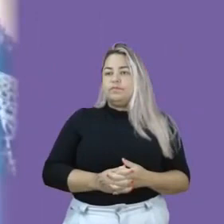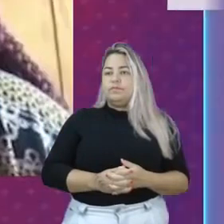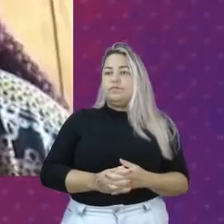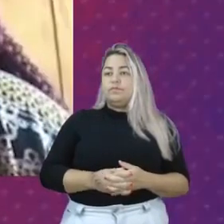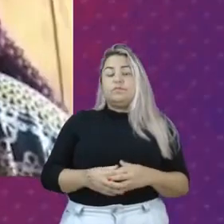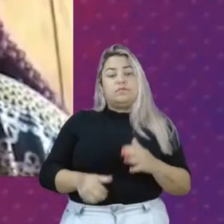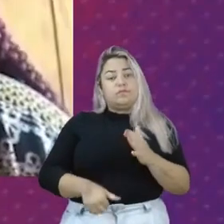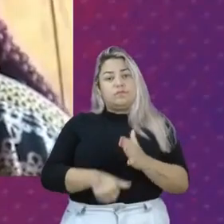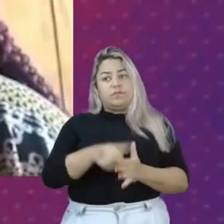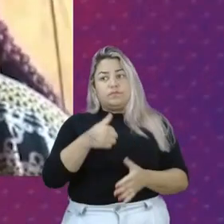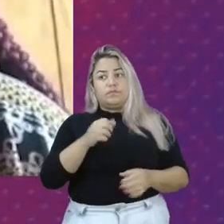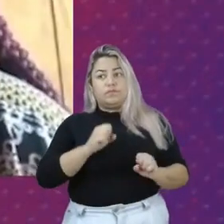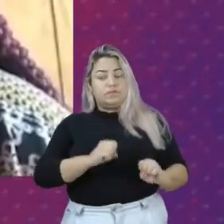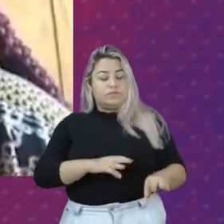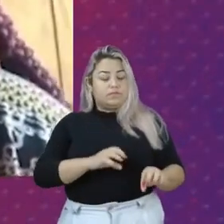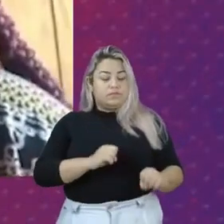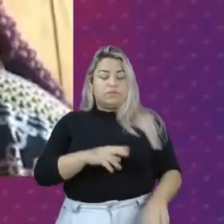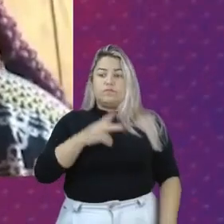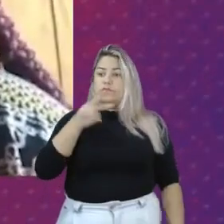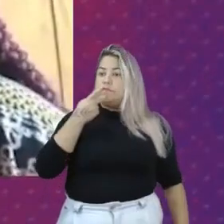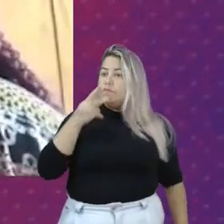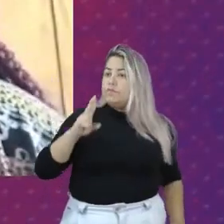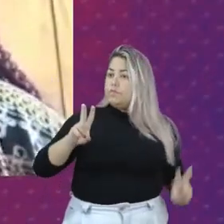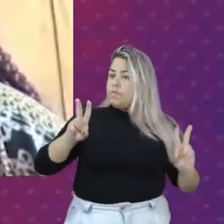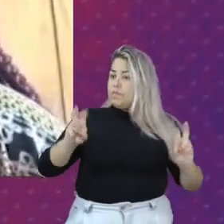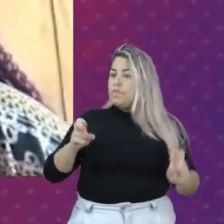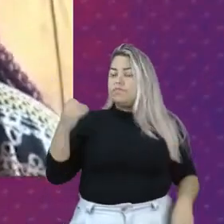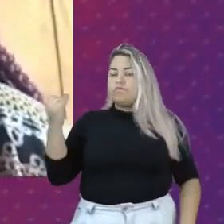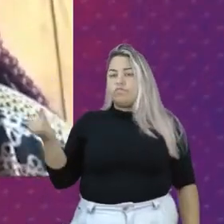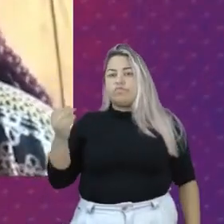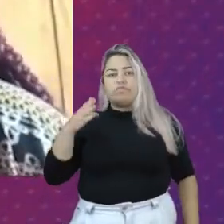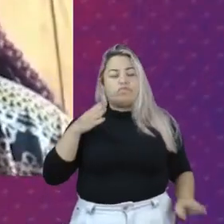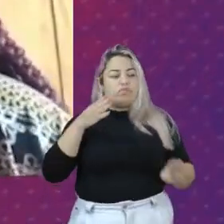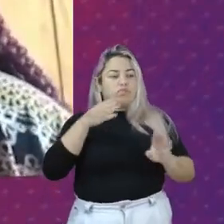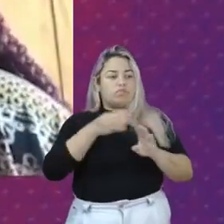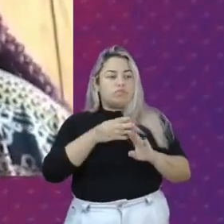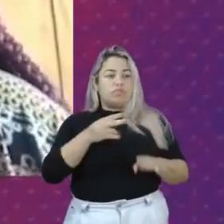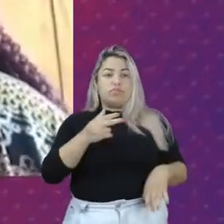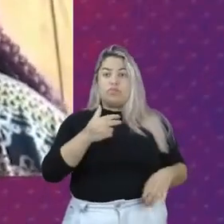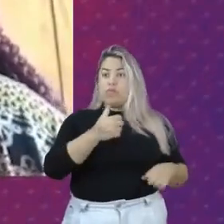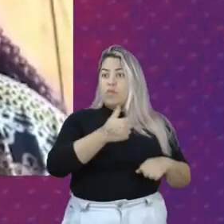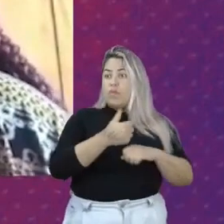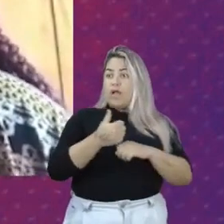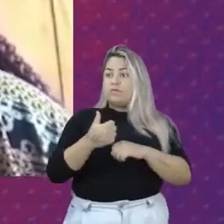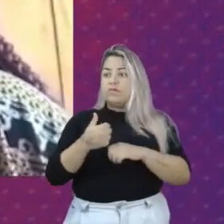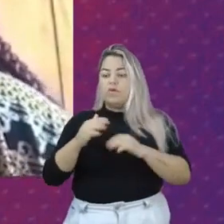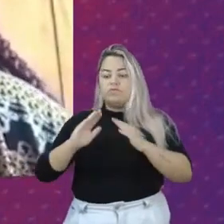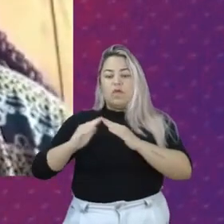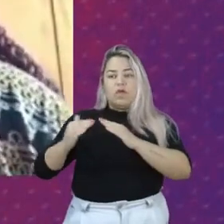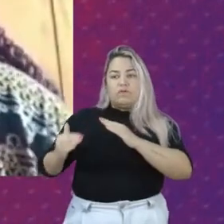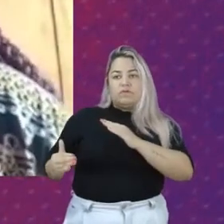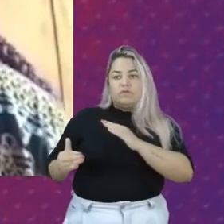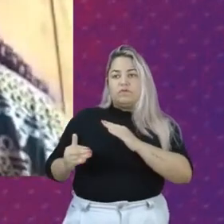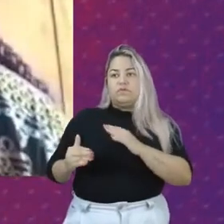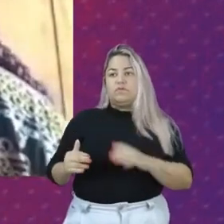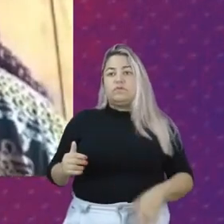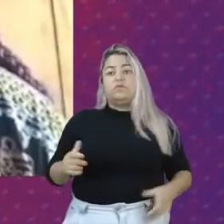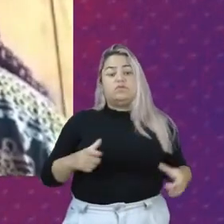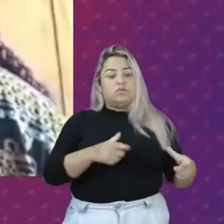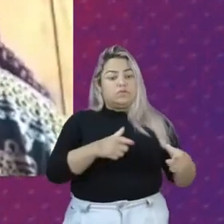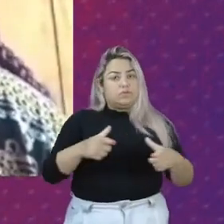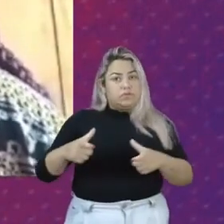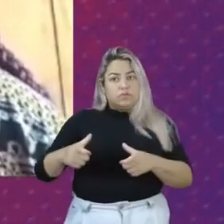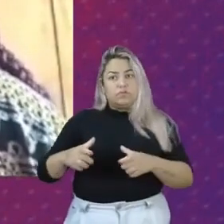E na primeira aula a gente falou muito sobre a importância e a centralidade da ocupação da favela, dos